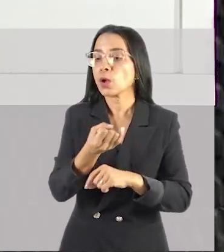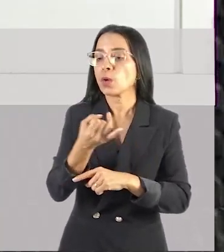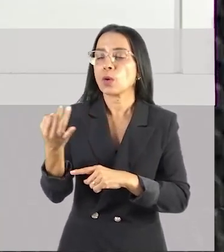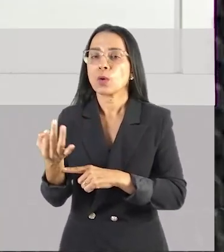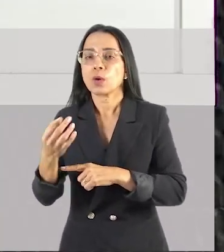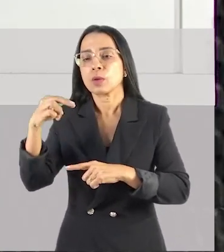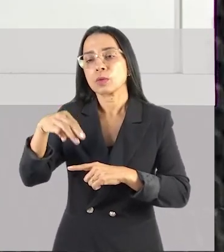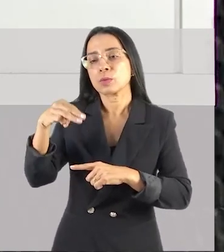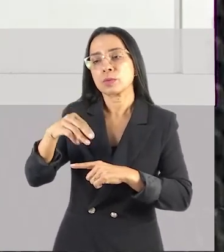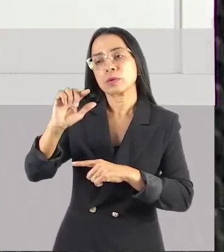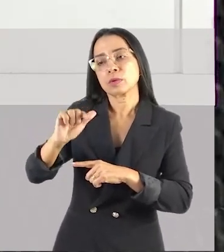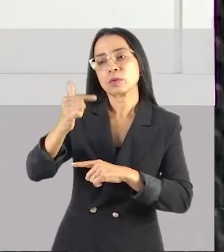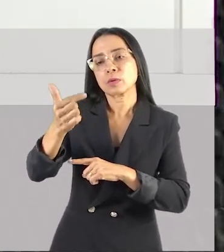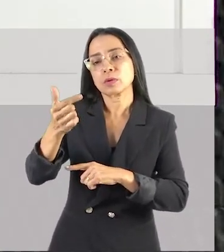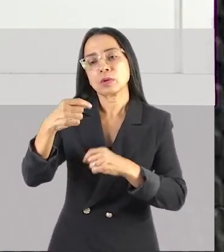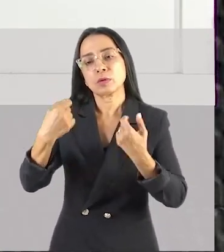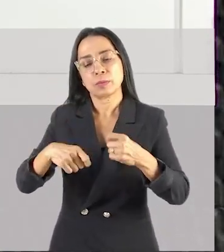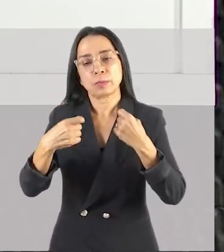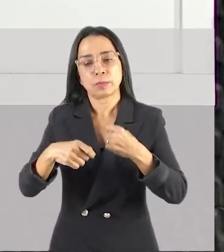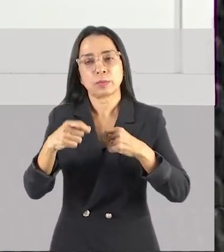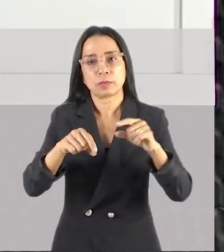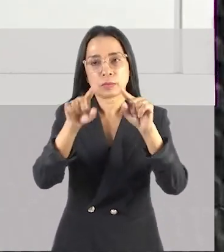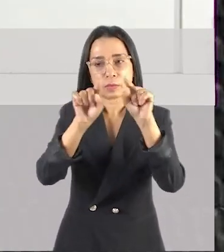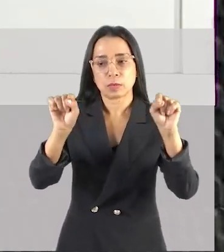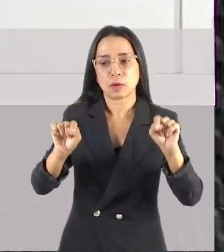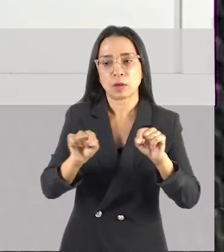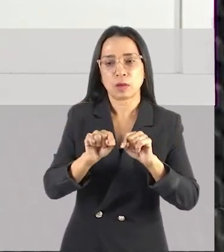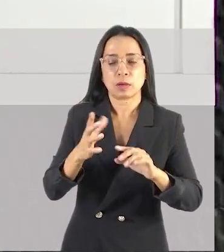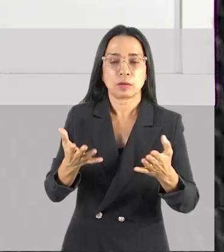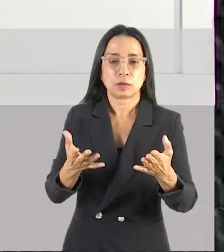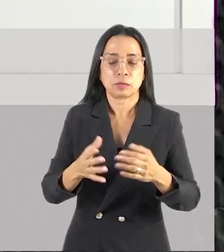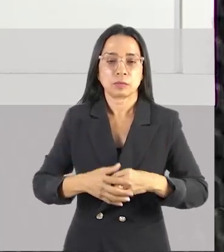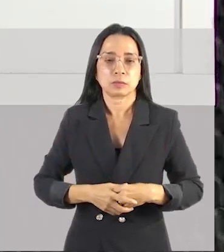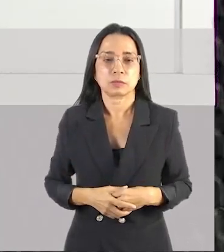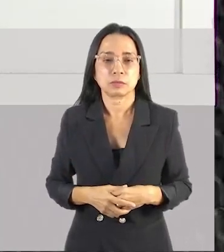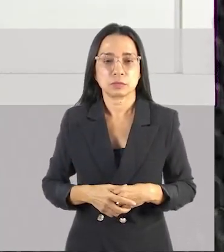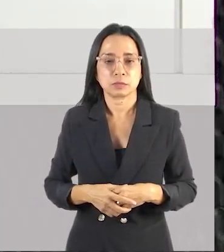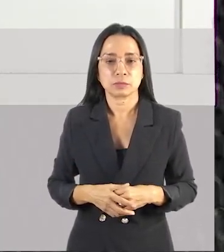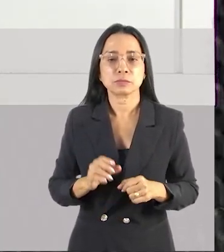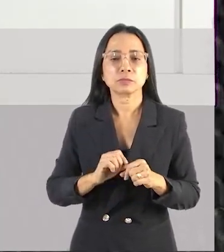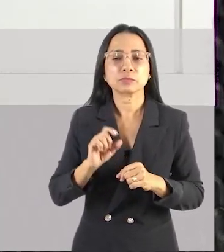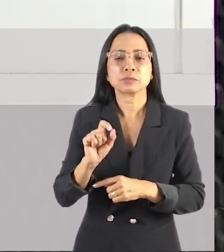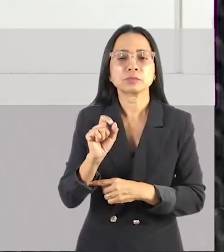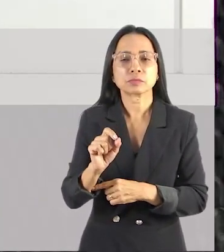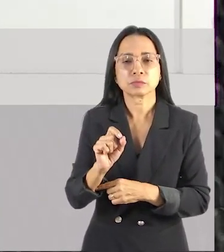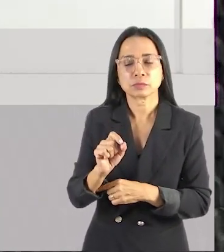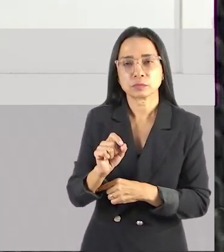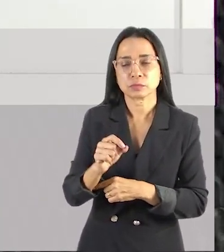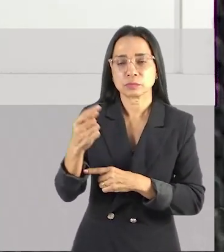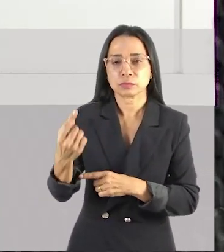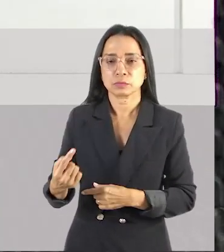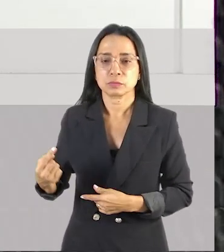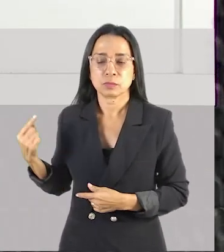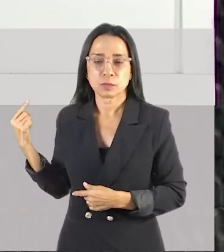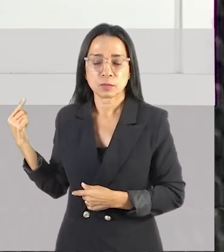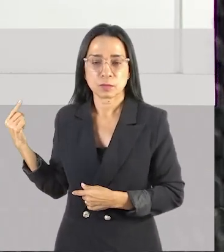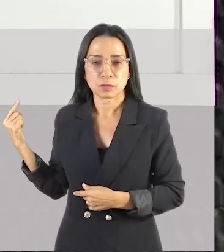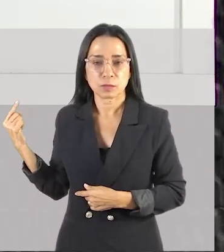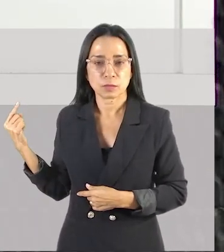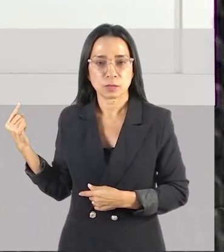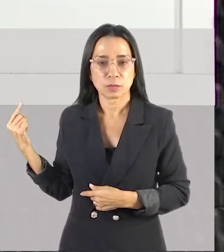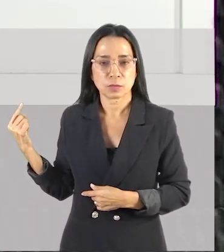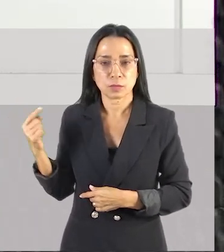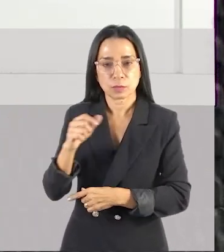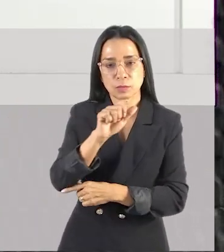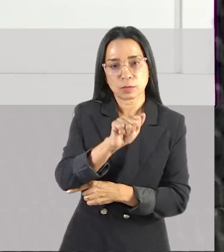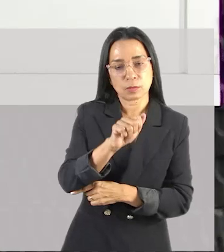ele vai precisar da área decorada. Ora, turma, para fazer isso, você vai fazer o seguinte. A área a ser decorada,